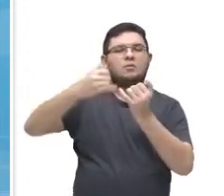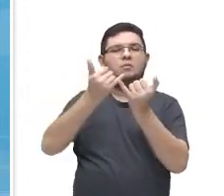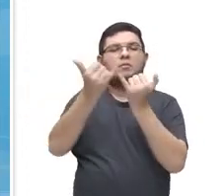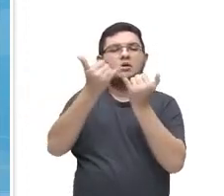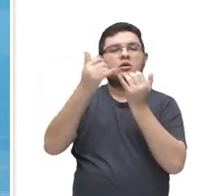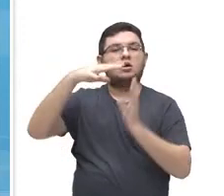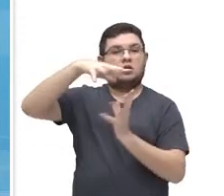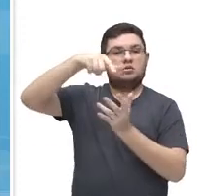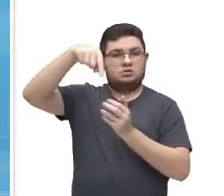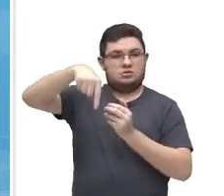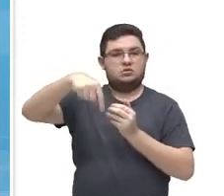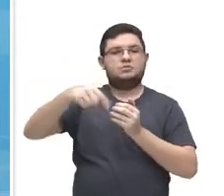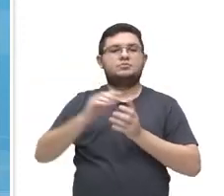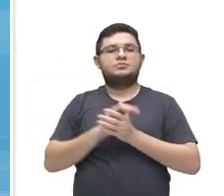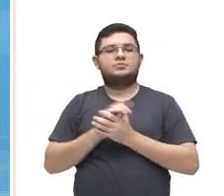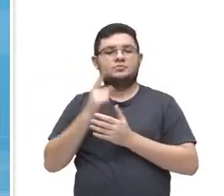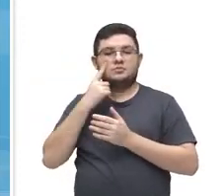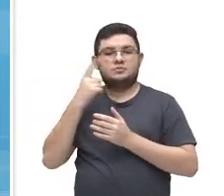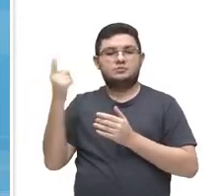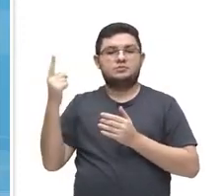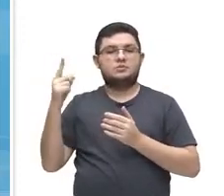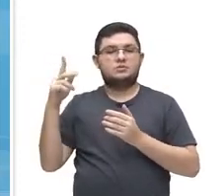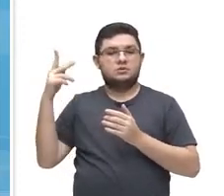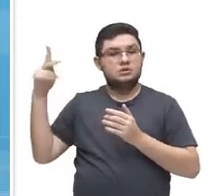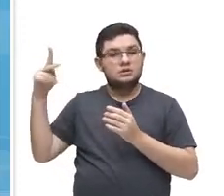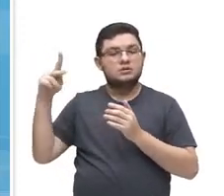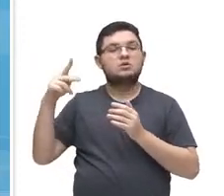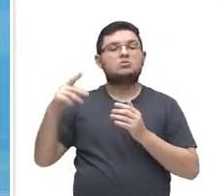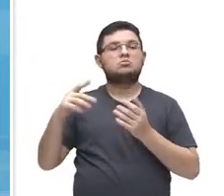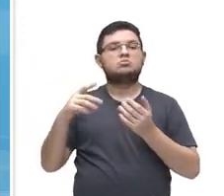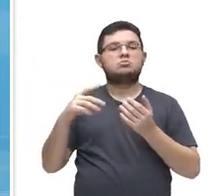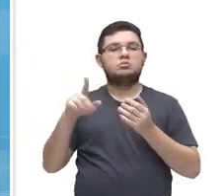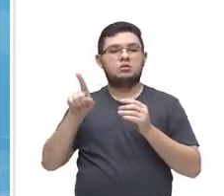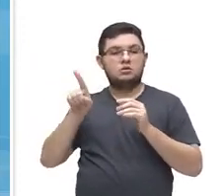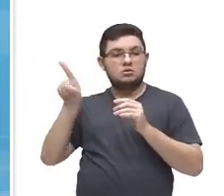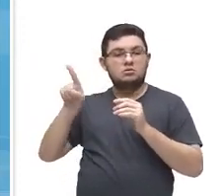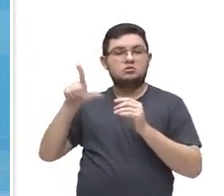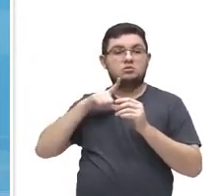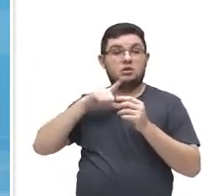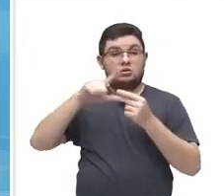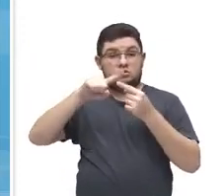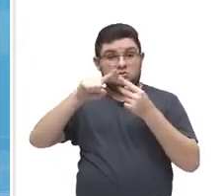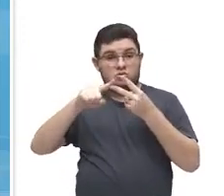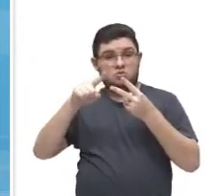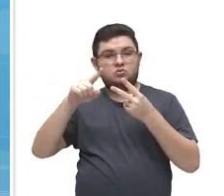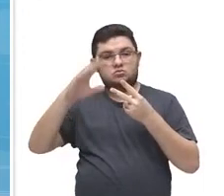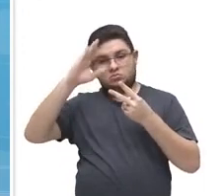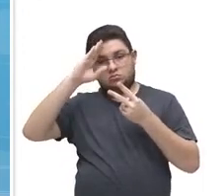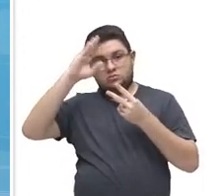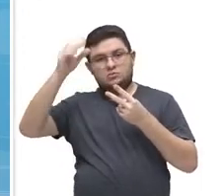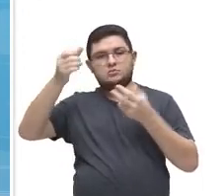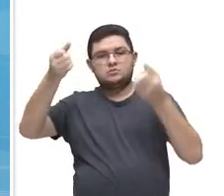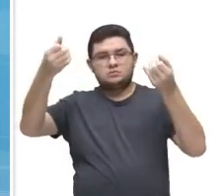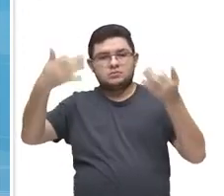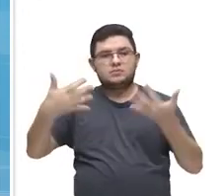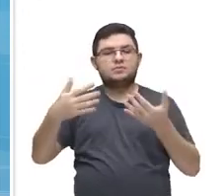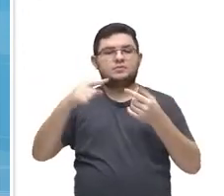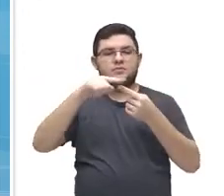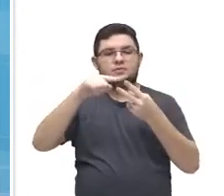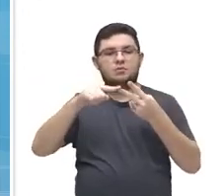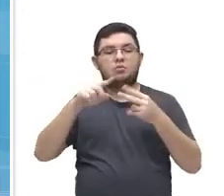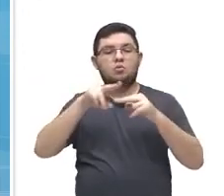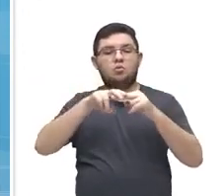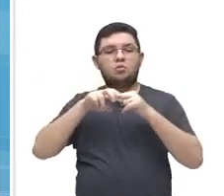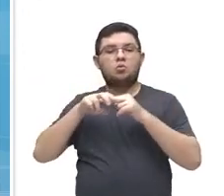da rotação, né, e dos ciclos sazonais, portanto, 2 pessoas, plural. Então, eu devo utilizar o verbo